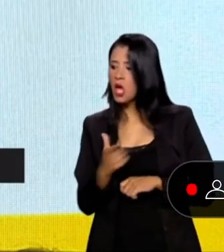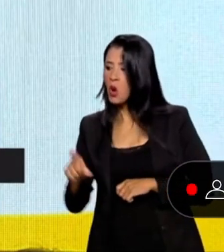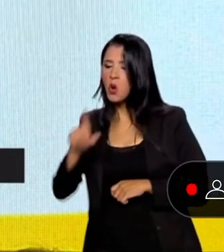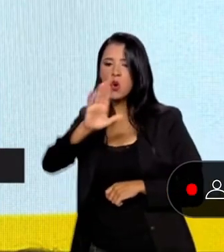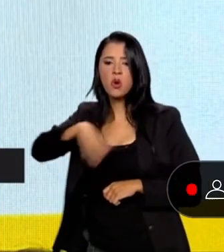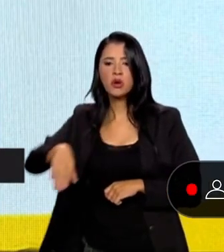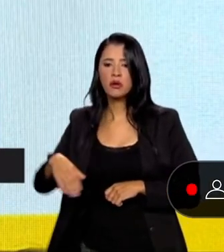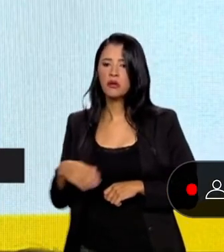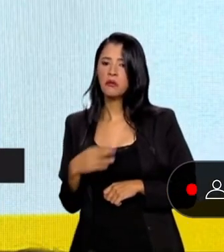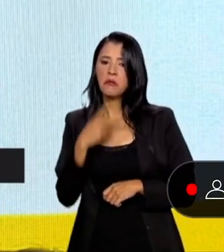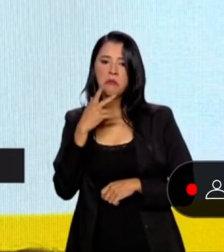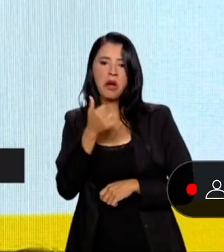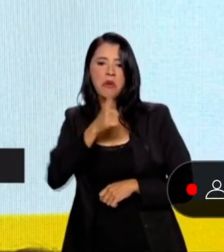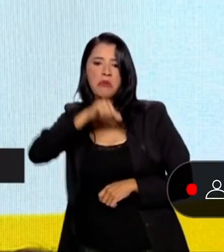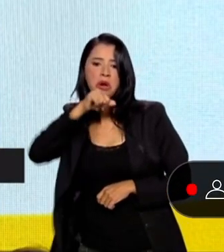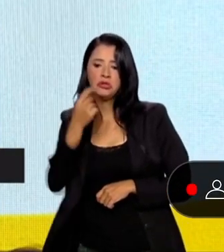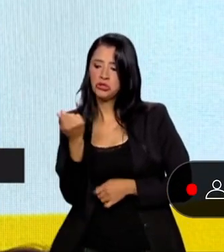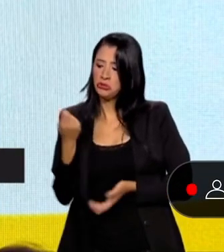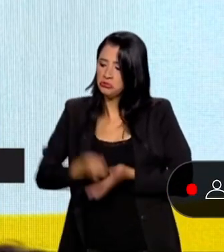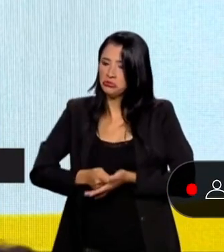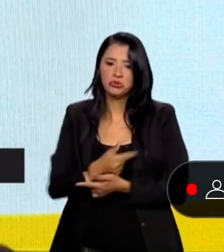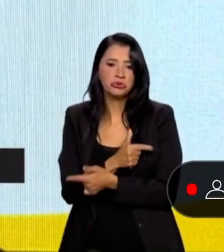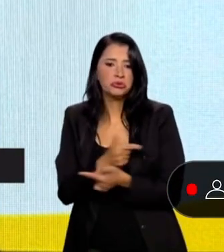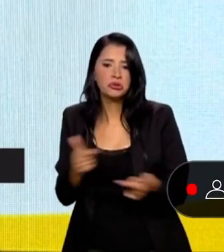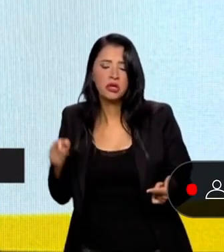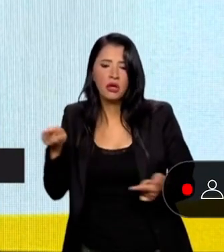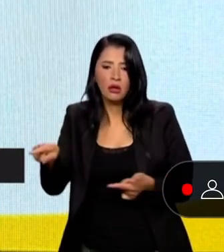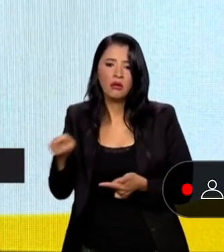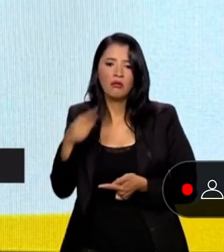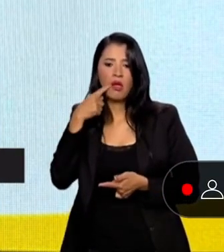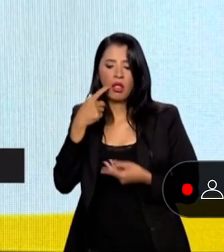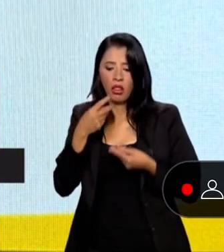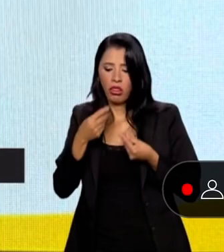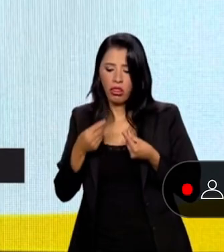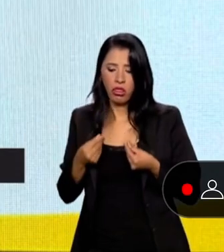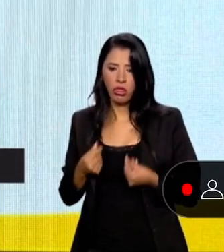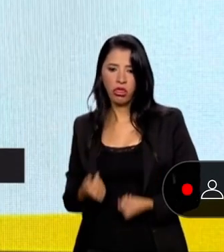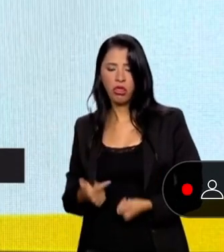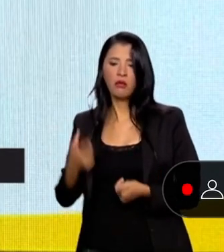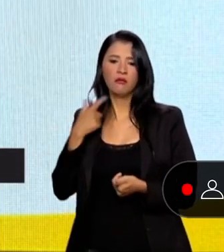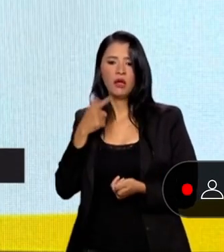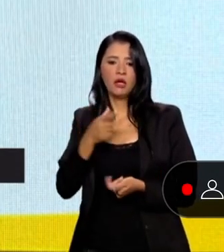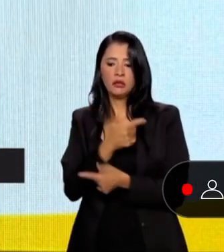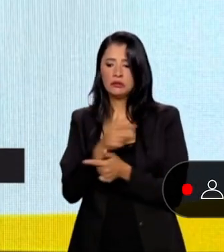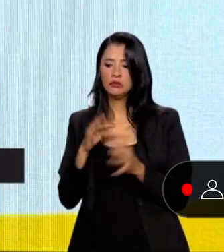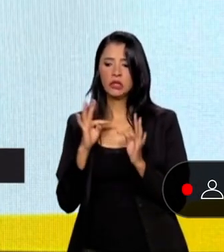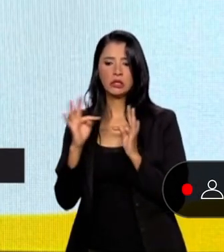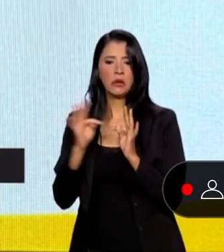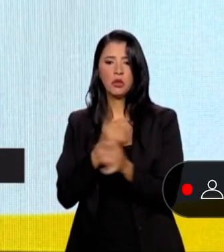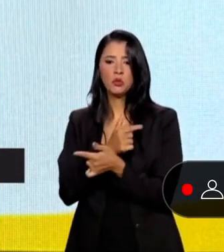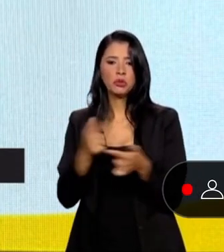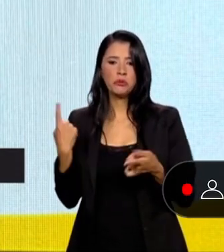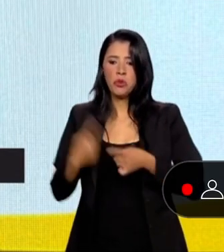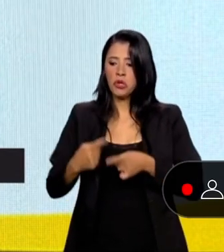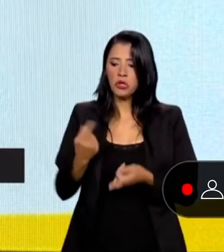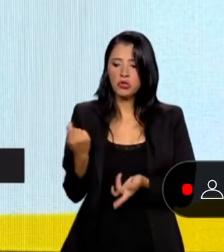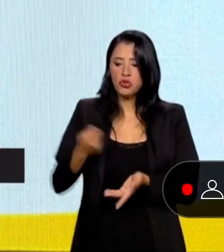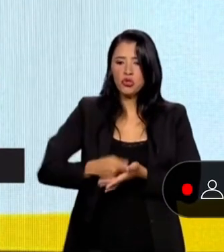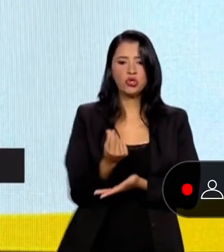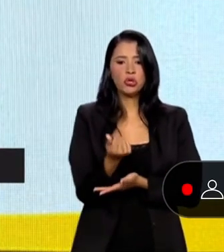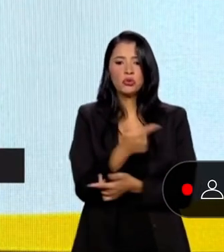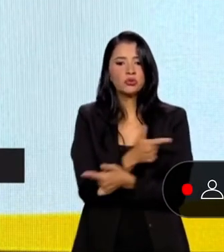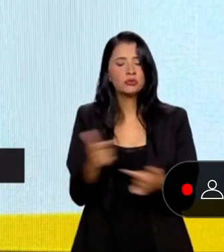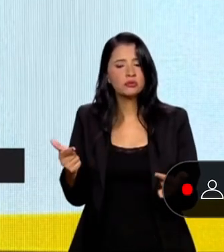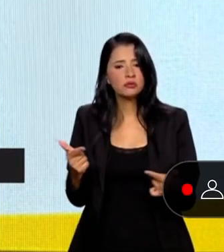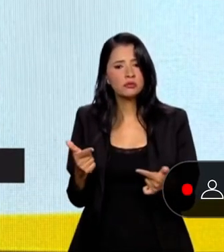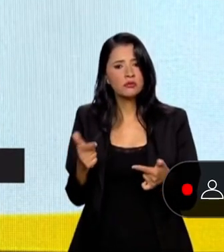outra que o pai não tem nenhum recurso e que o dente vai apodrecendo e vai ficando sem tratamento porque não tem recurso.